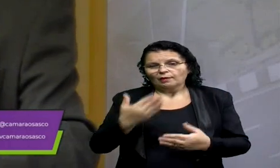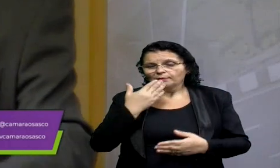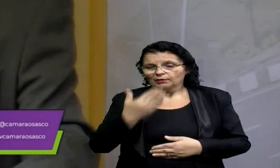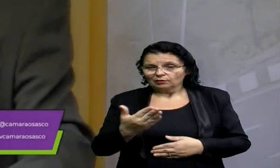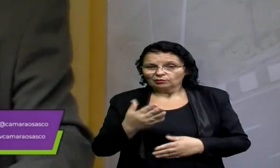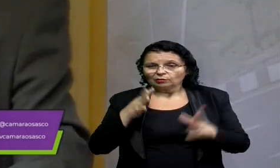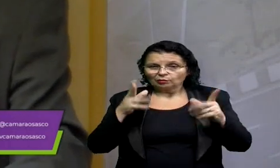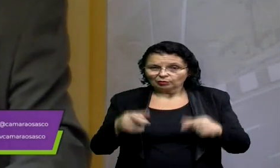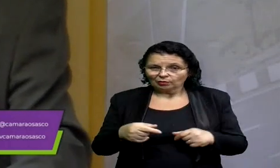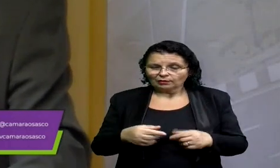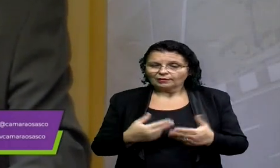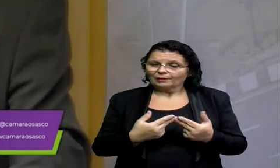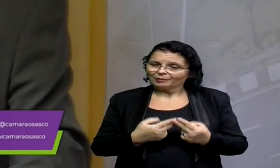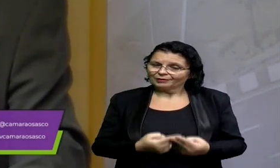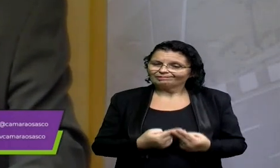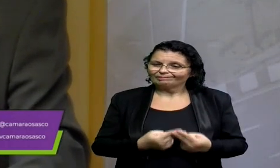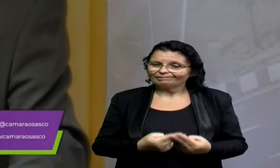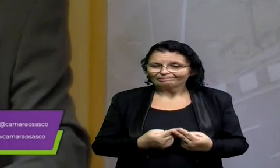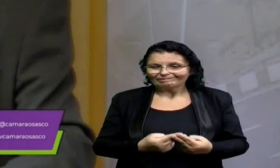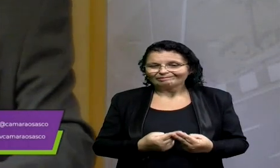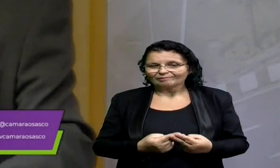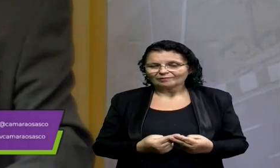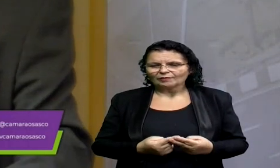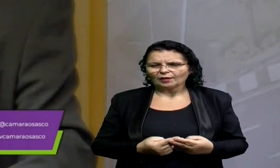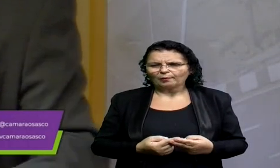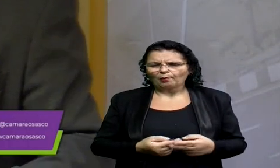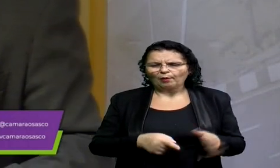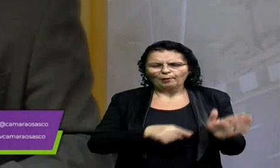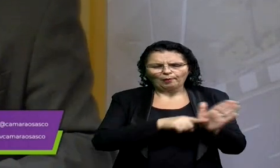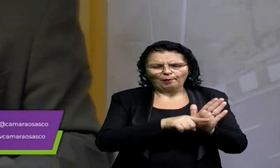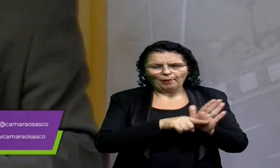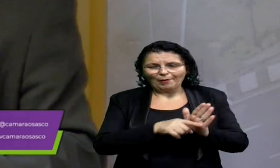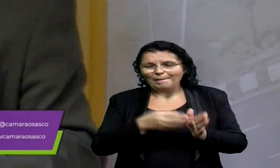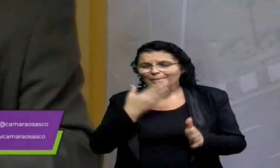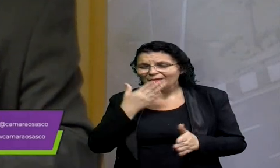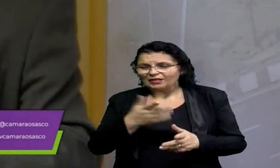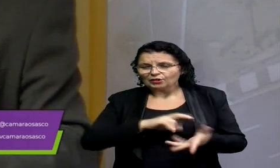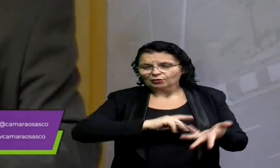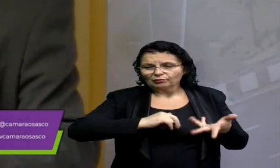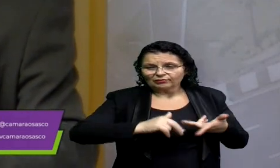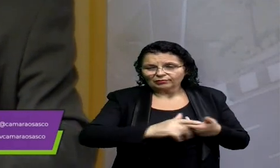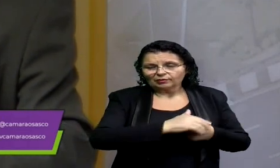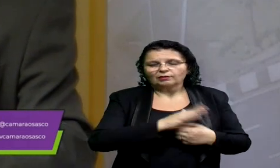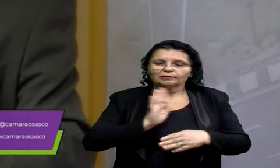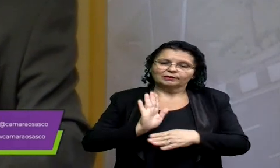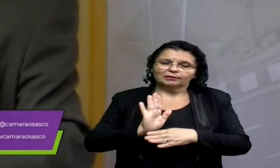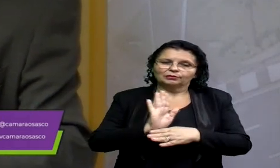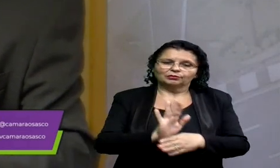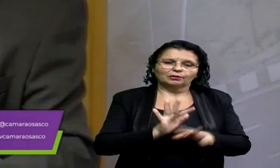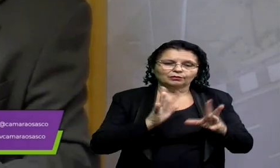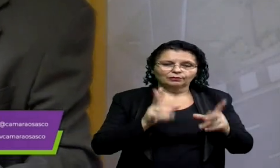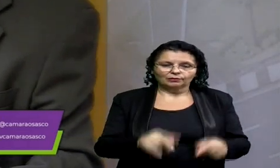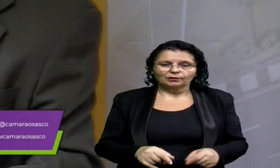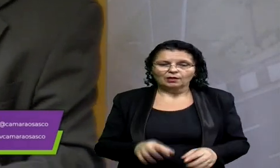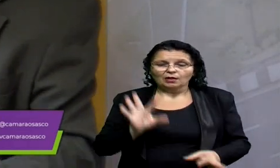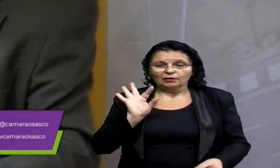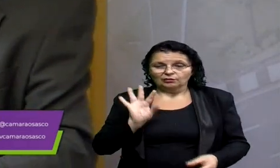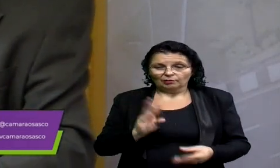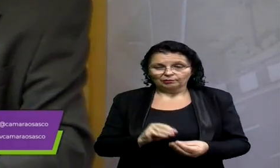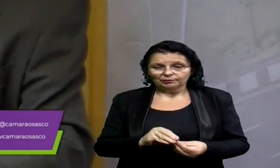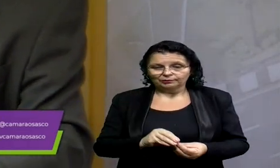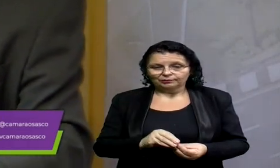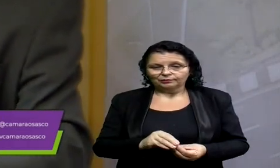E pedir a todos ter um pouco de paciência né que são muitos os problemas e a gente tá tentando ajudar a todos e senhor presidente assim só para finalizar